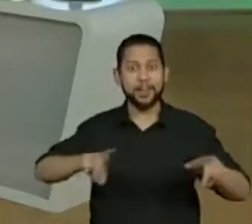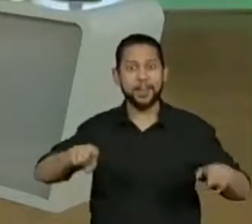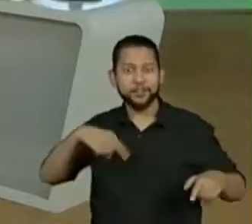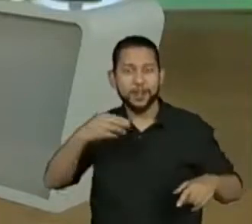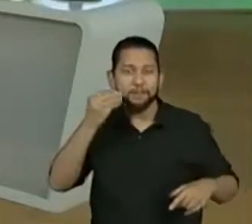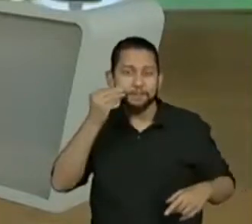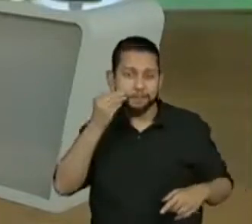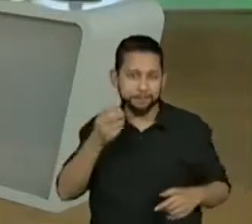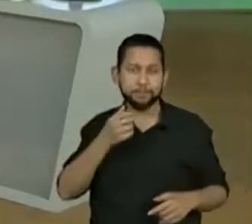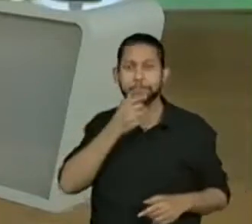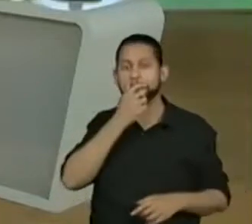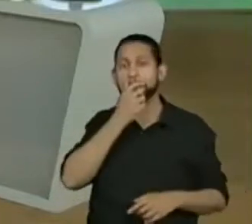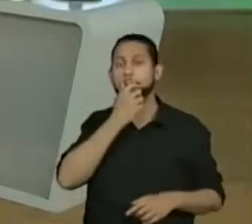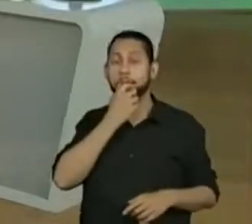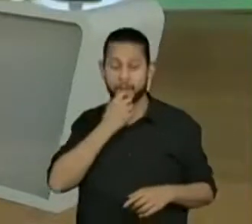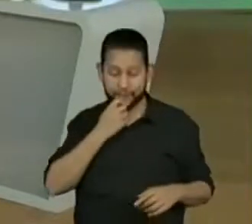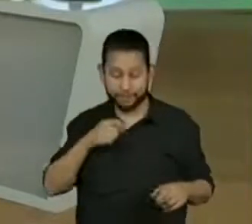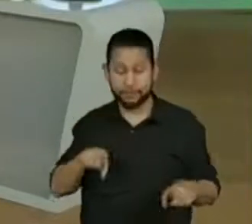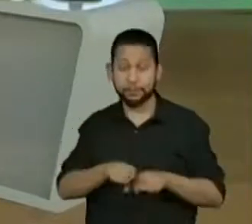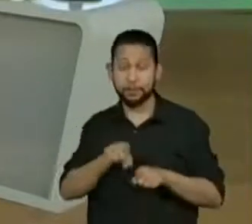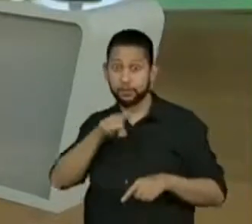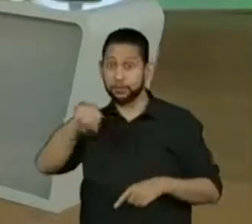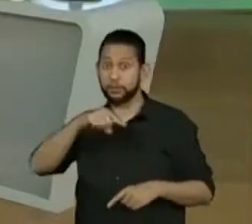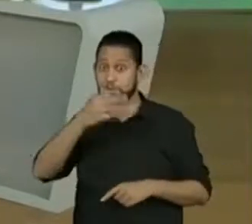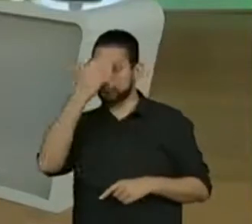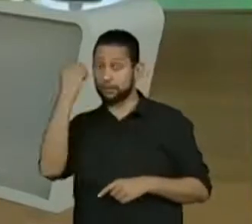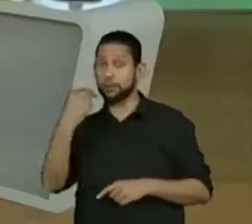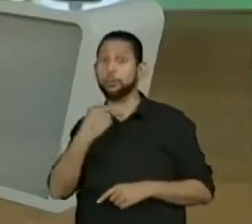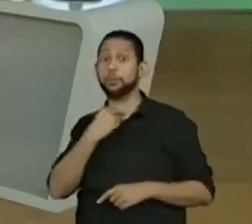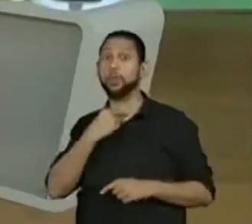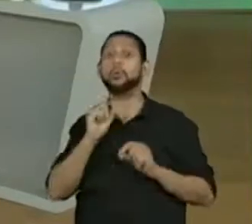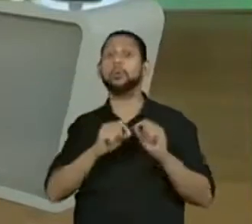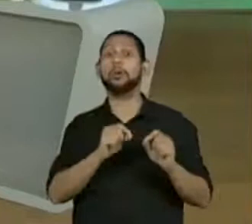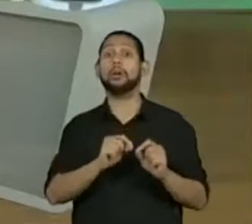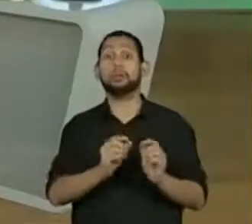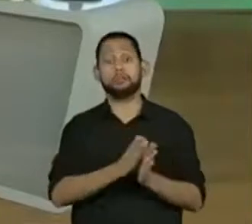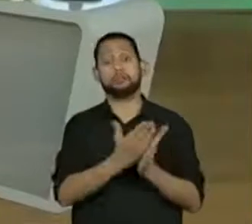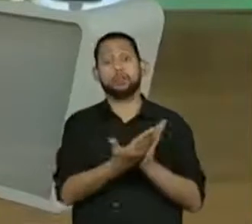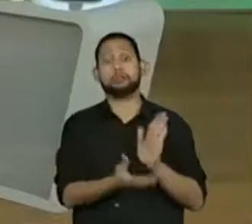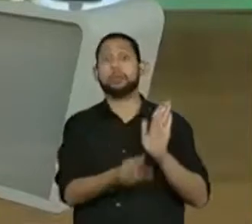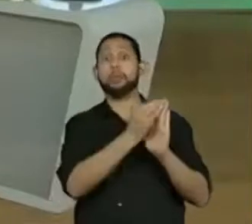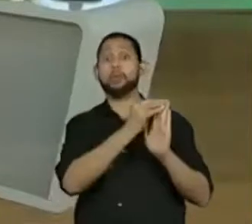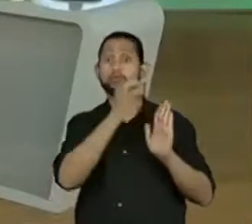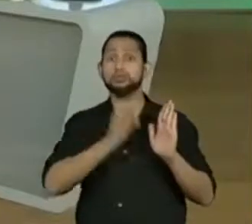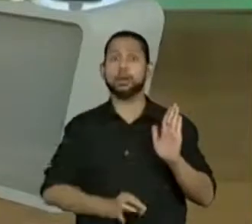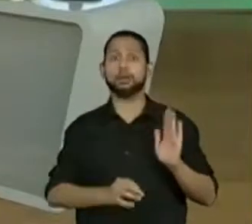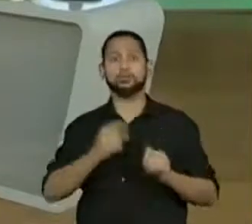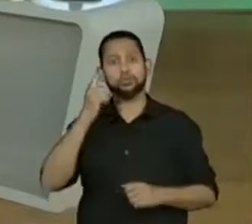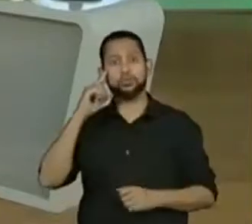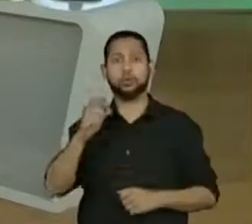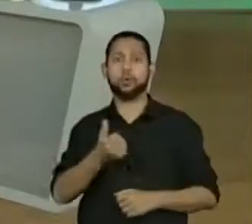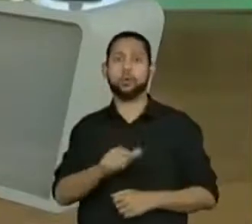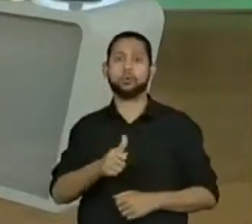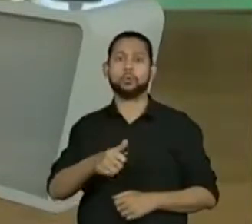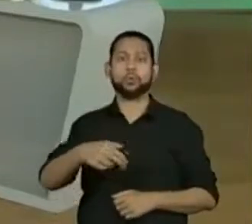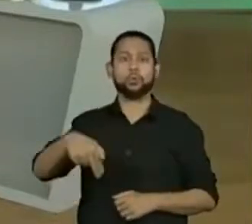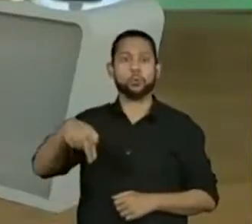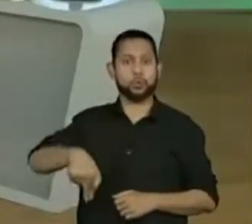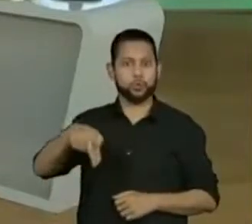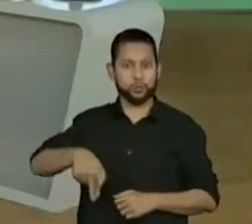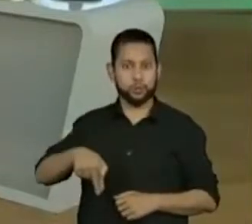e também não esqueçam coloquem a data no alto da página hoje é dia onze de novembro